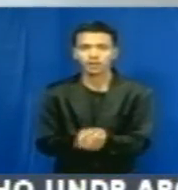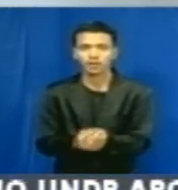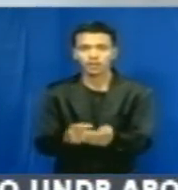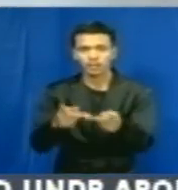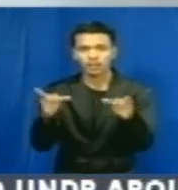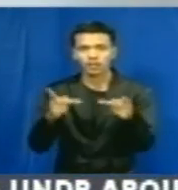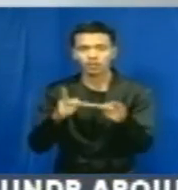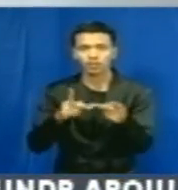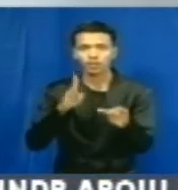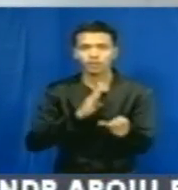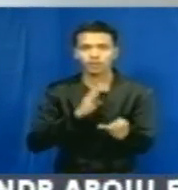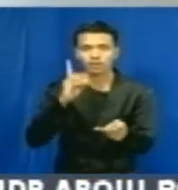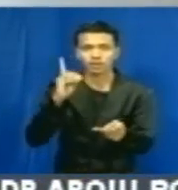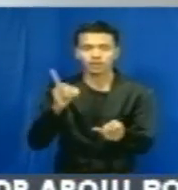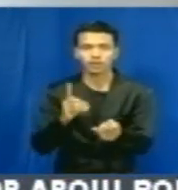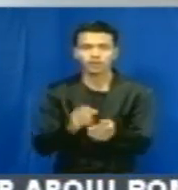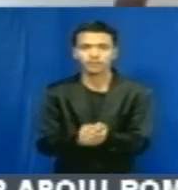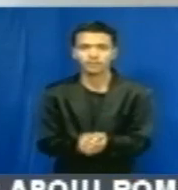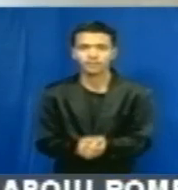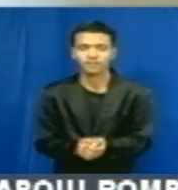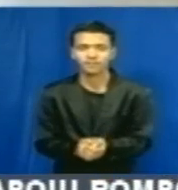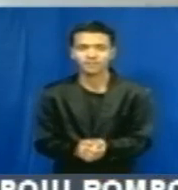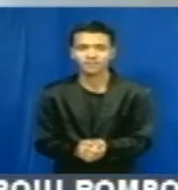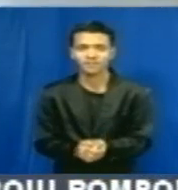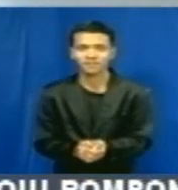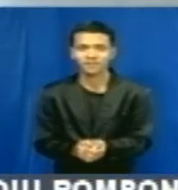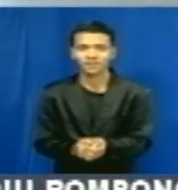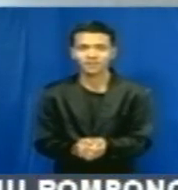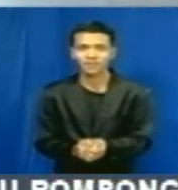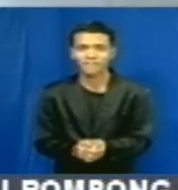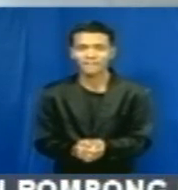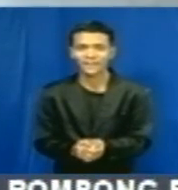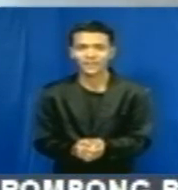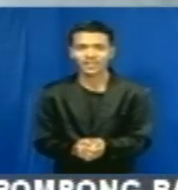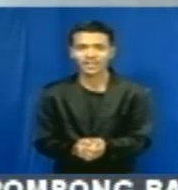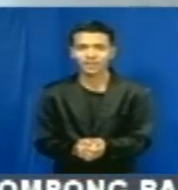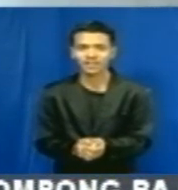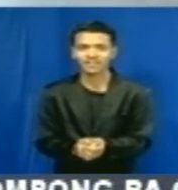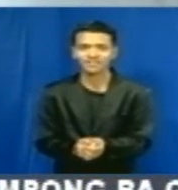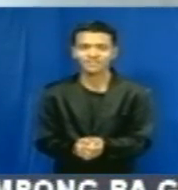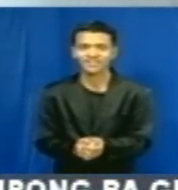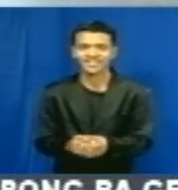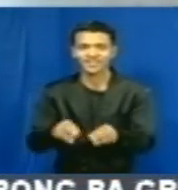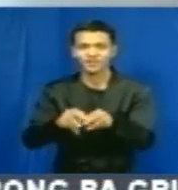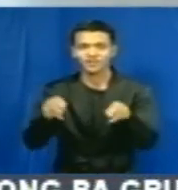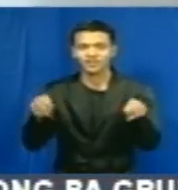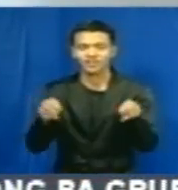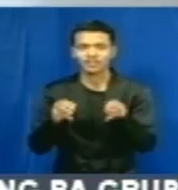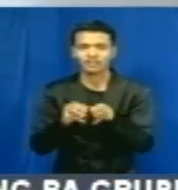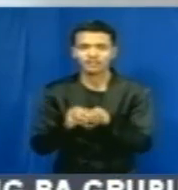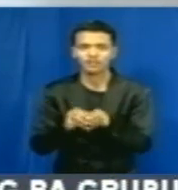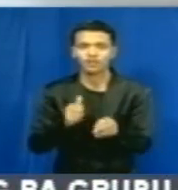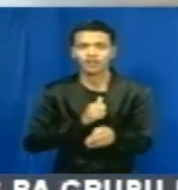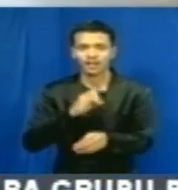Bicantidi. Também Lago Bicantidi, né? A Lago ainda que não é conhecido e o município